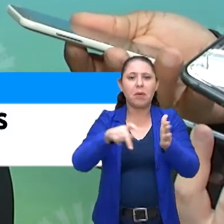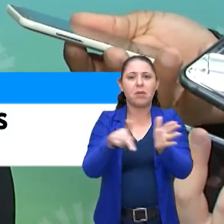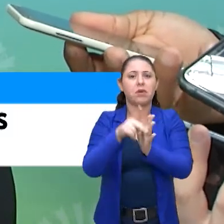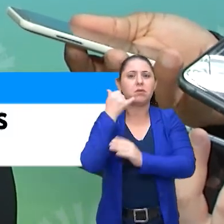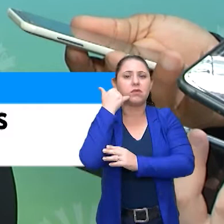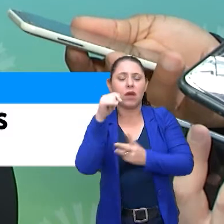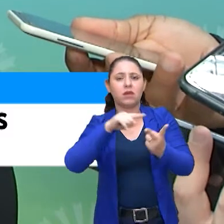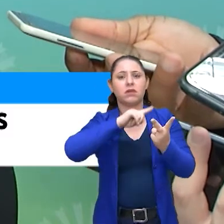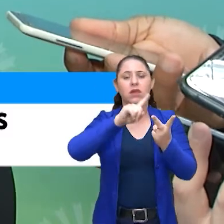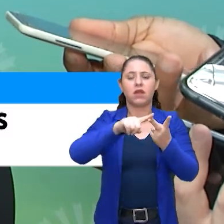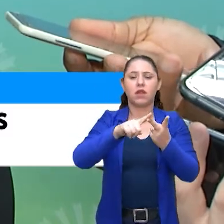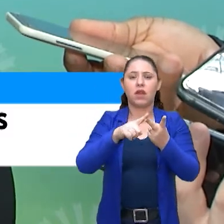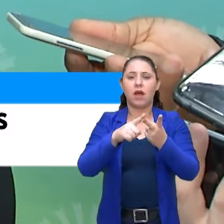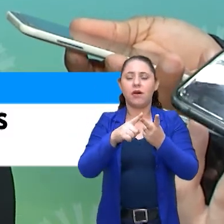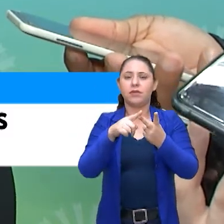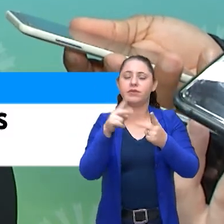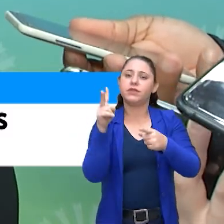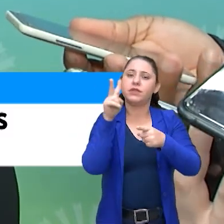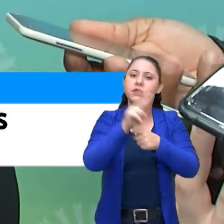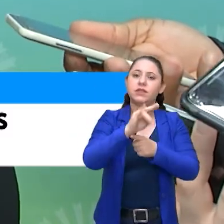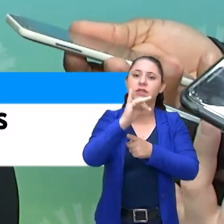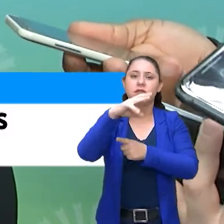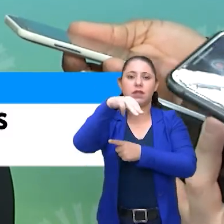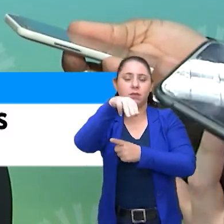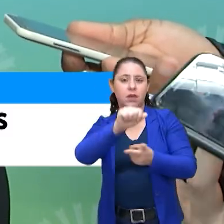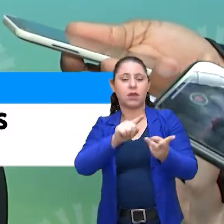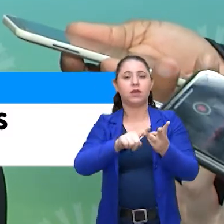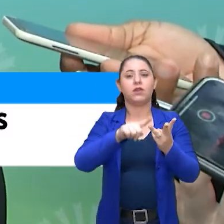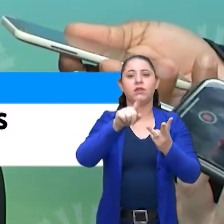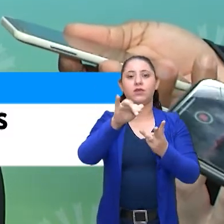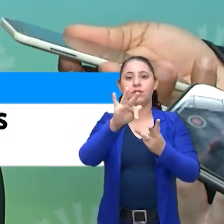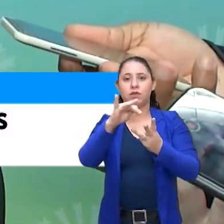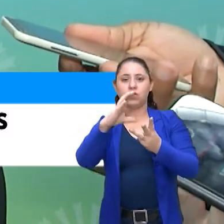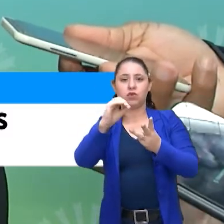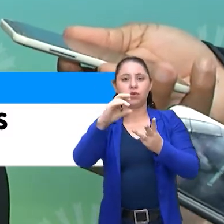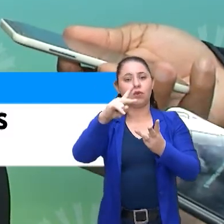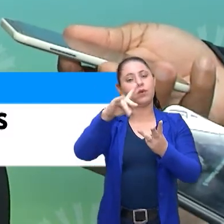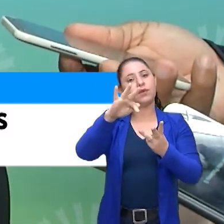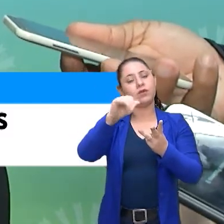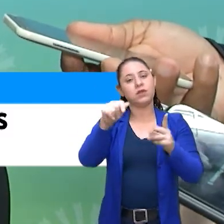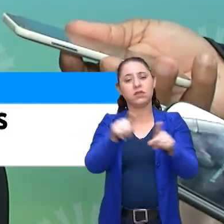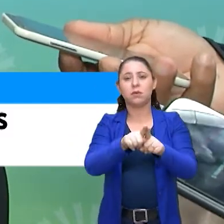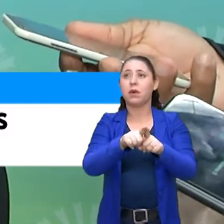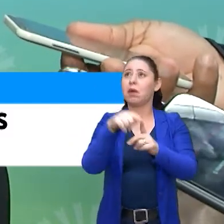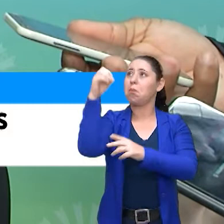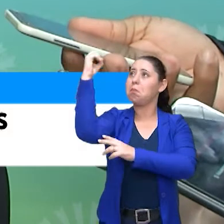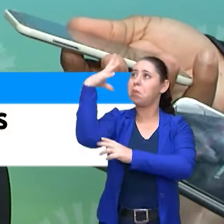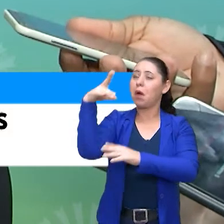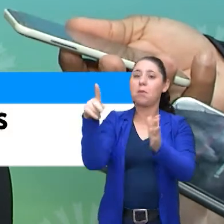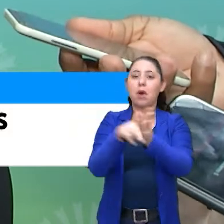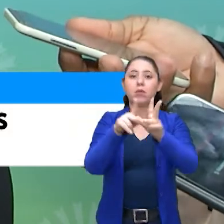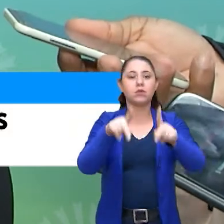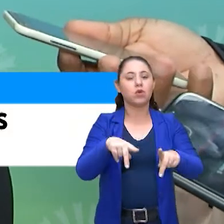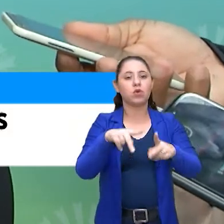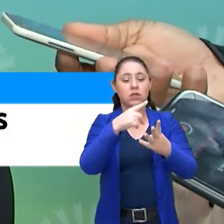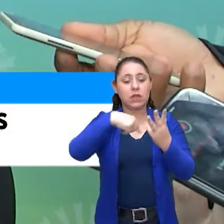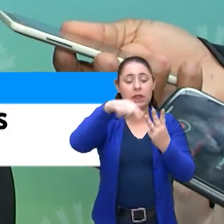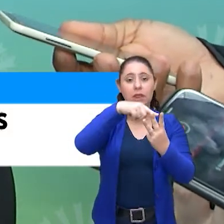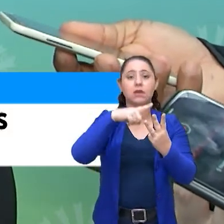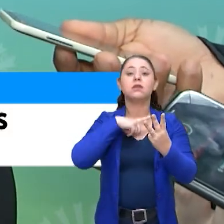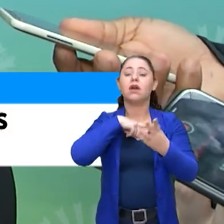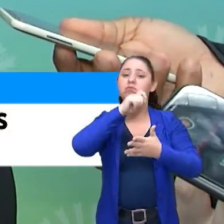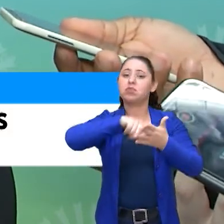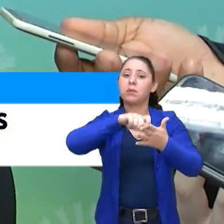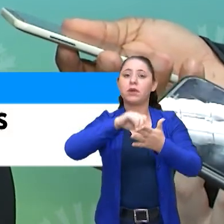setor elétrico, financia ICMS, PIS/COFINS, contribuição de iluminação pública. Então, assim, as 3 esferas de governo